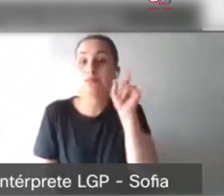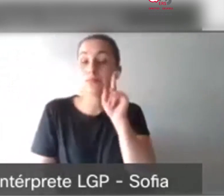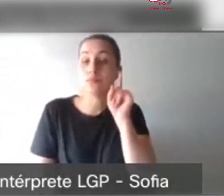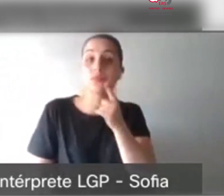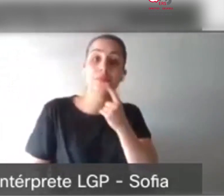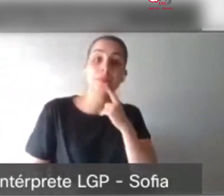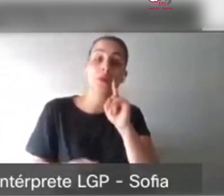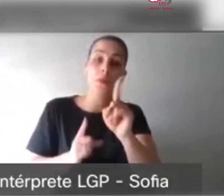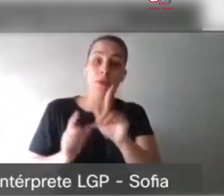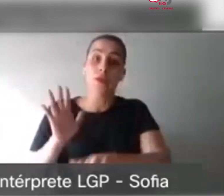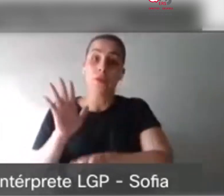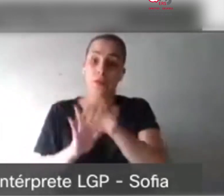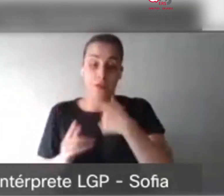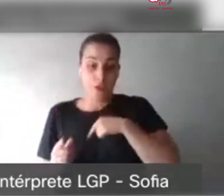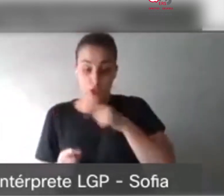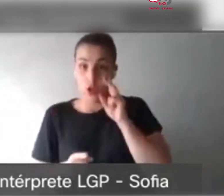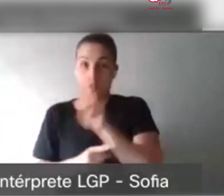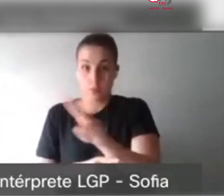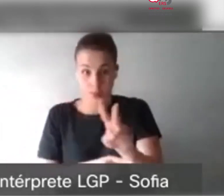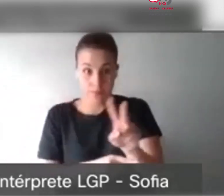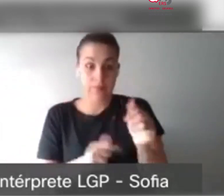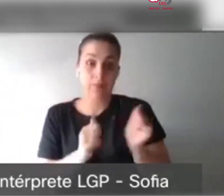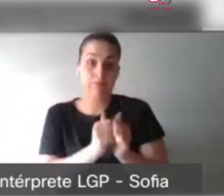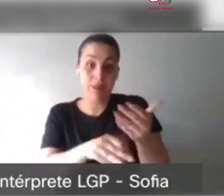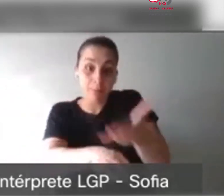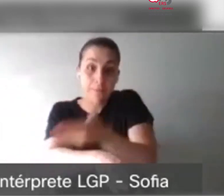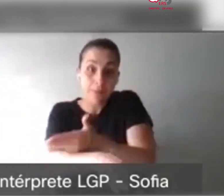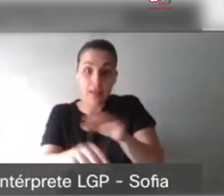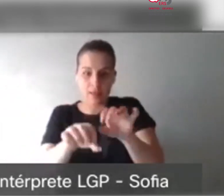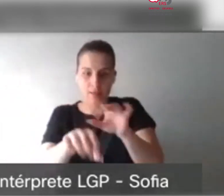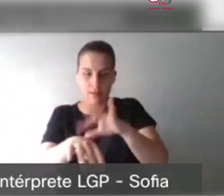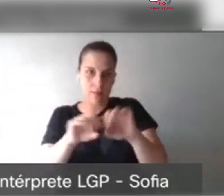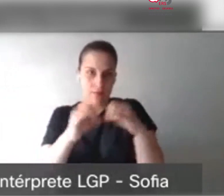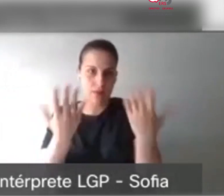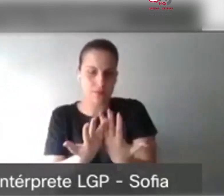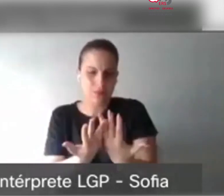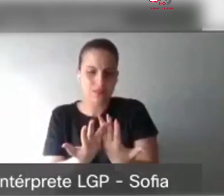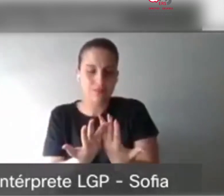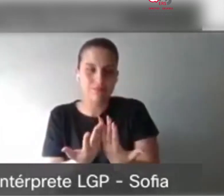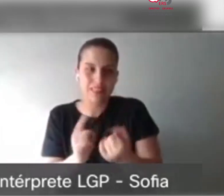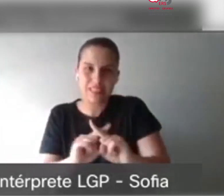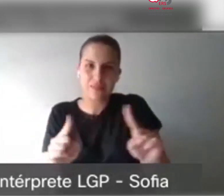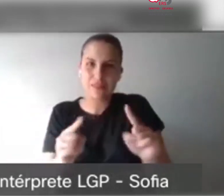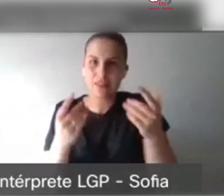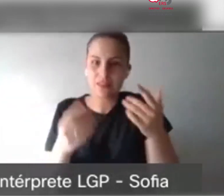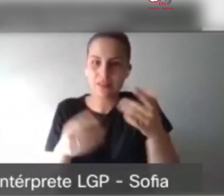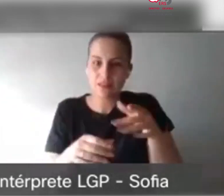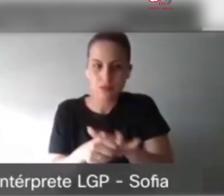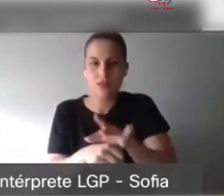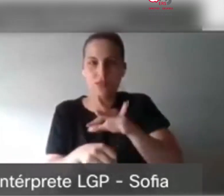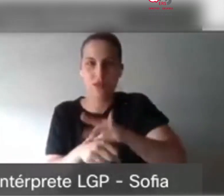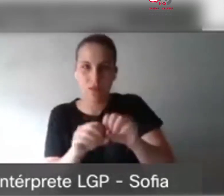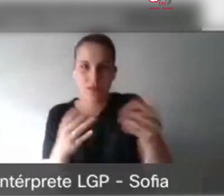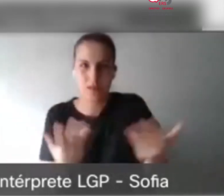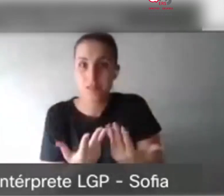podíamos garantir o direito ao acompanhamento no período pré-pandemia são diferentes daquelas que nós temos atualmente numa situação pandémica. Portanto, as